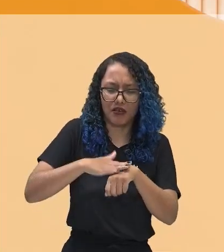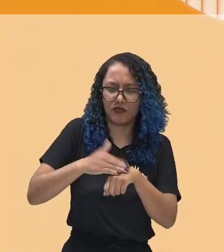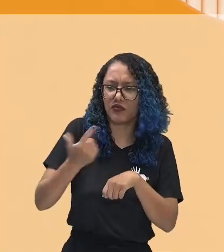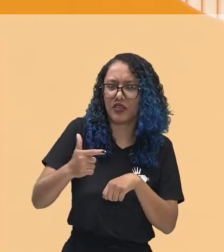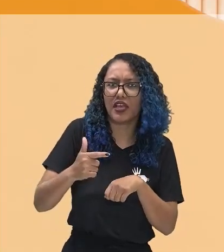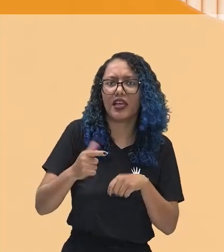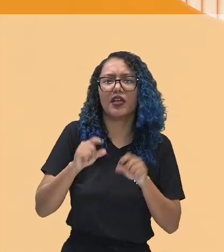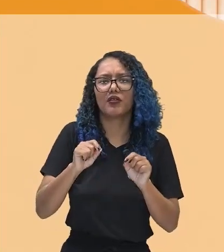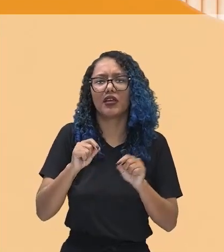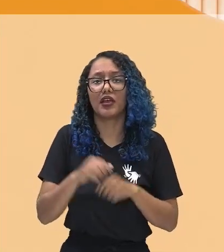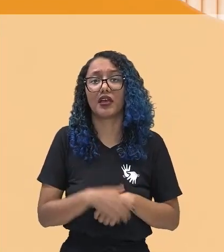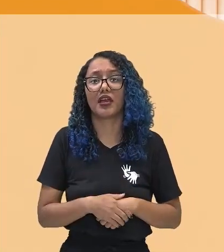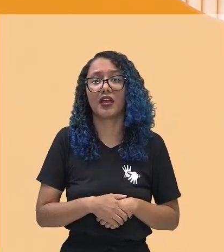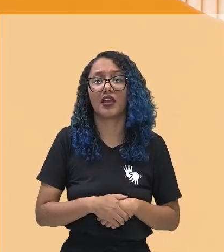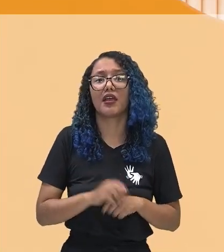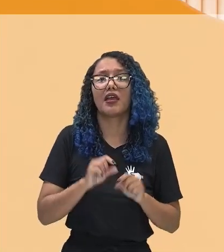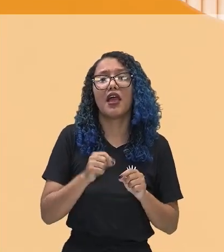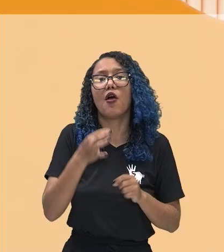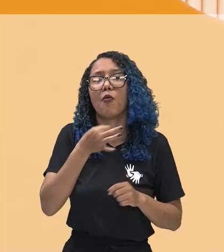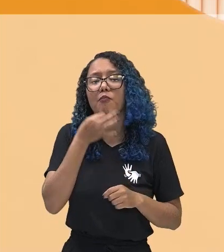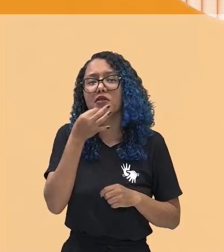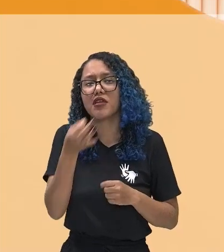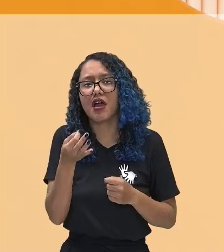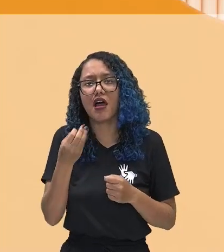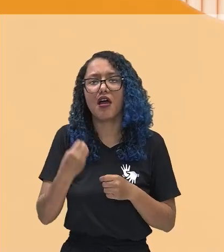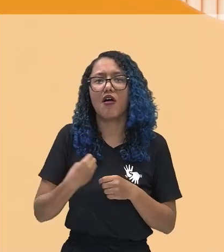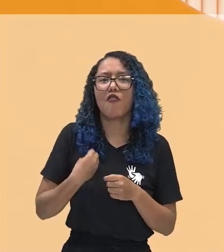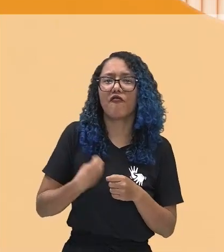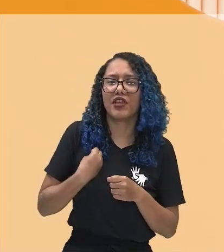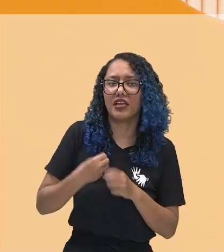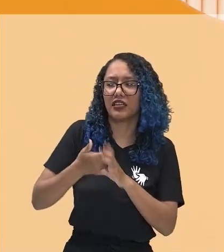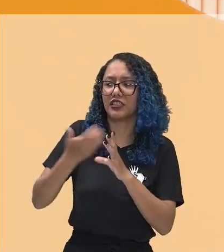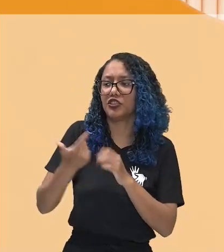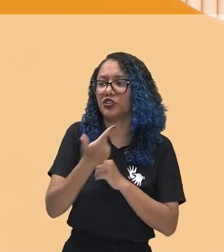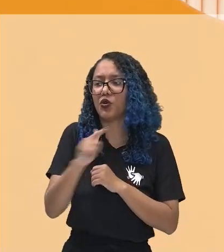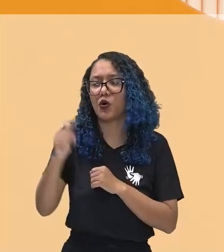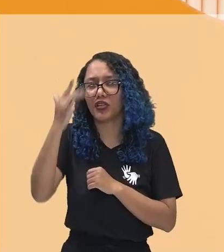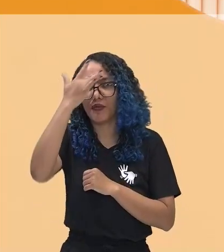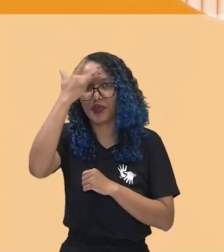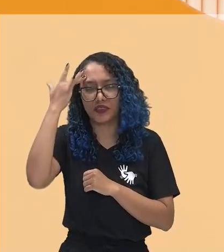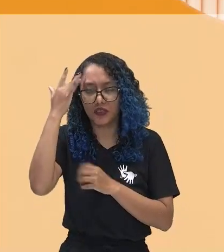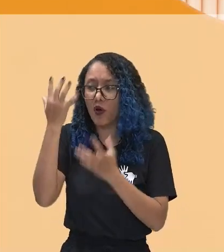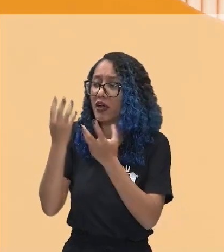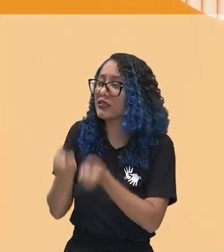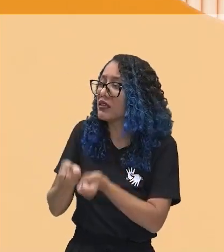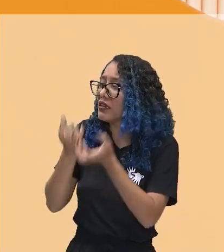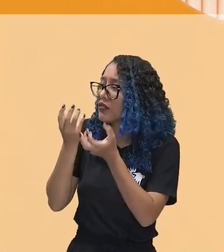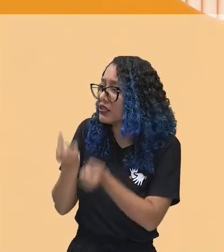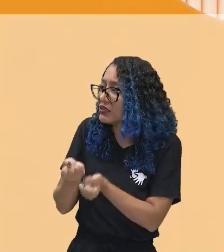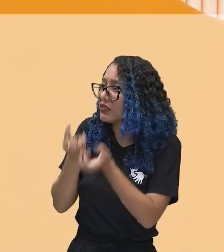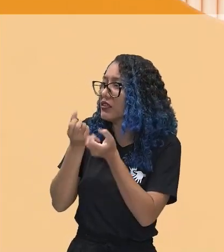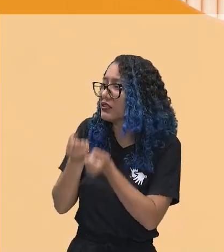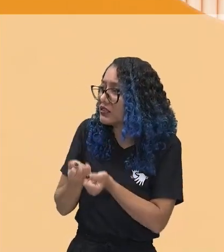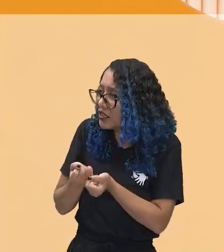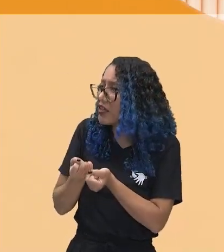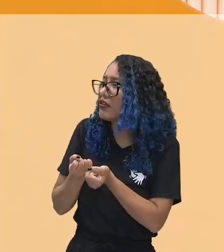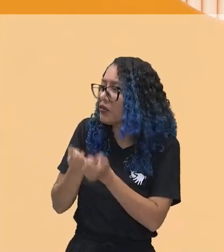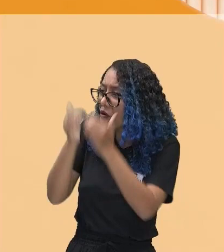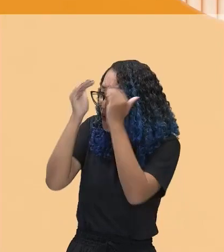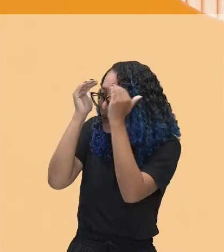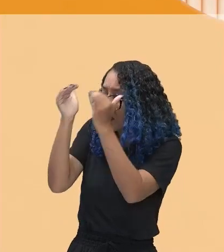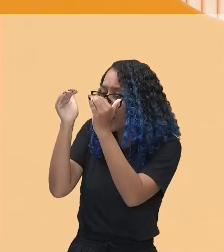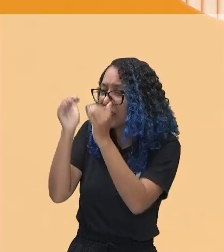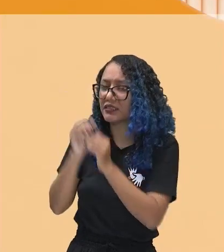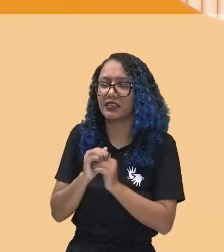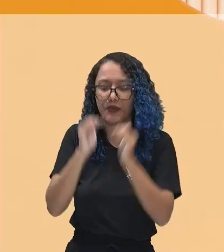que não é minha, é a existência do outro. E nós precisamos sair dessa existência inautêntica e não